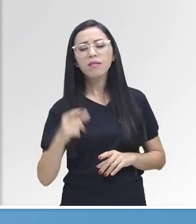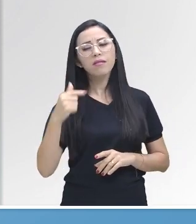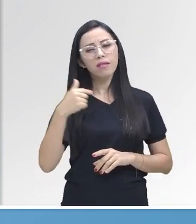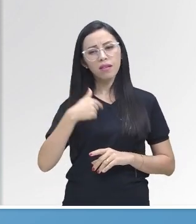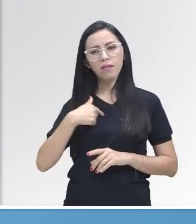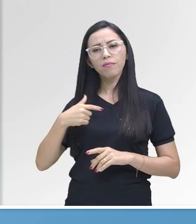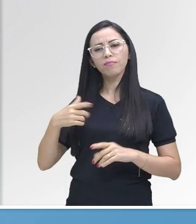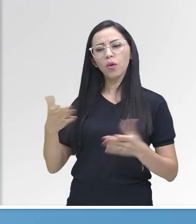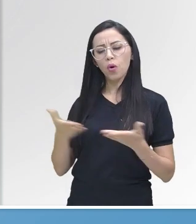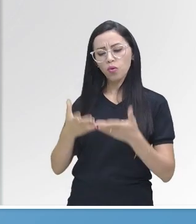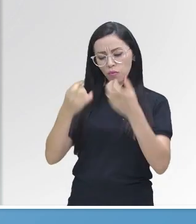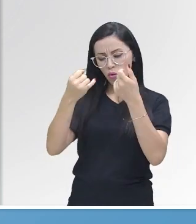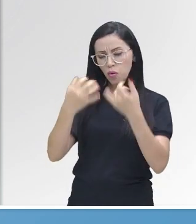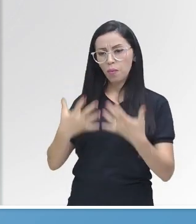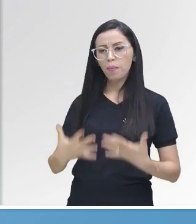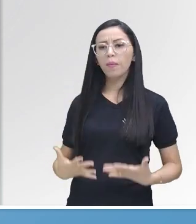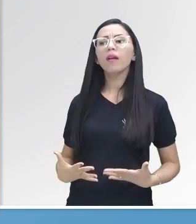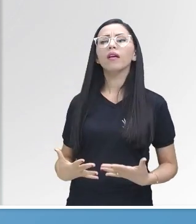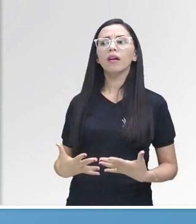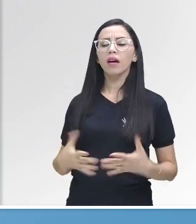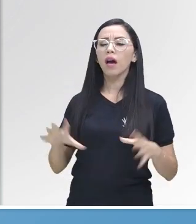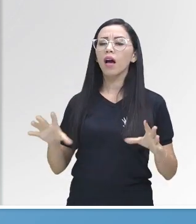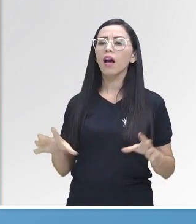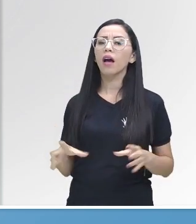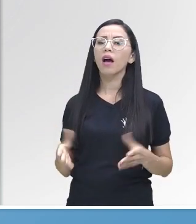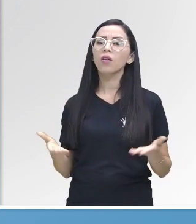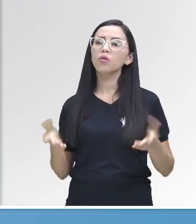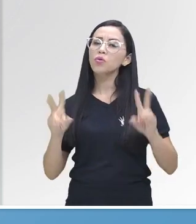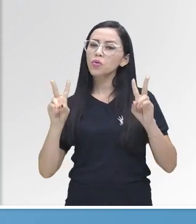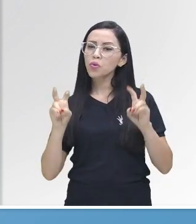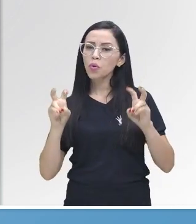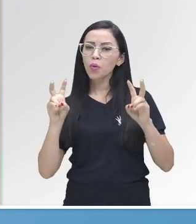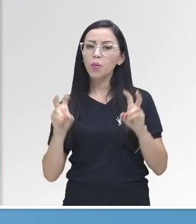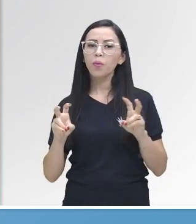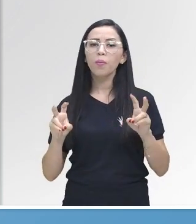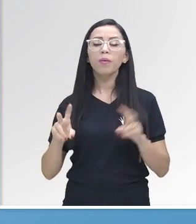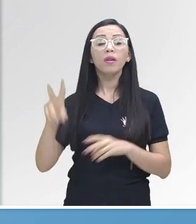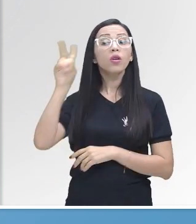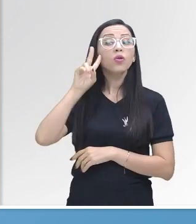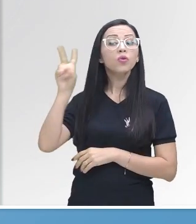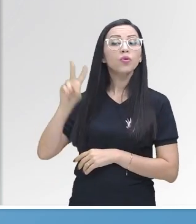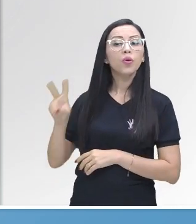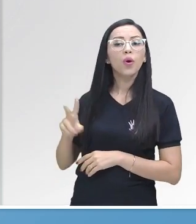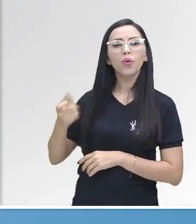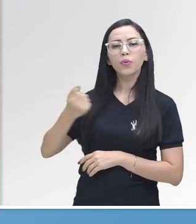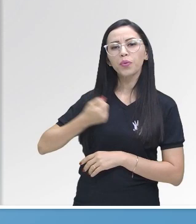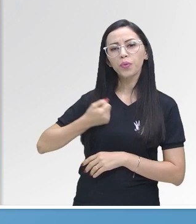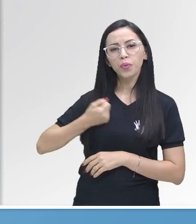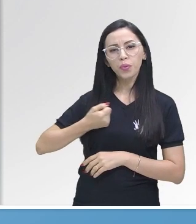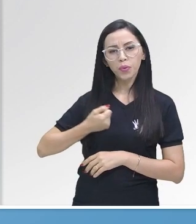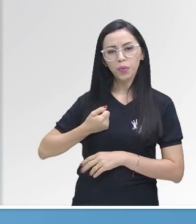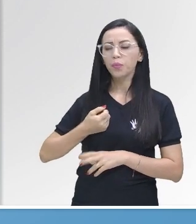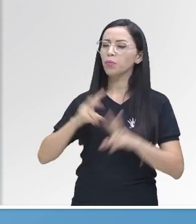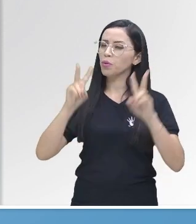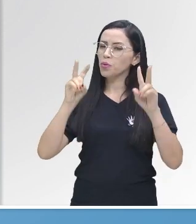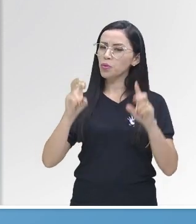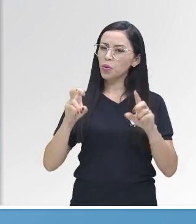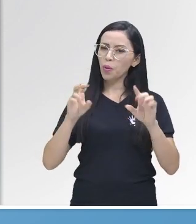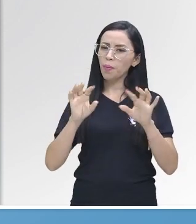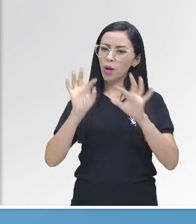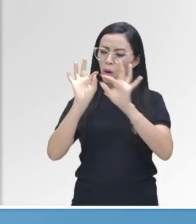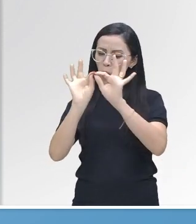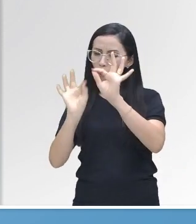do conteúdo, vou te explicar um pouco mais dessa história dos números de quê? De comprimento, de